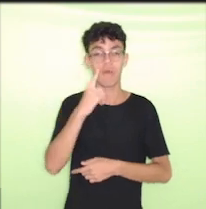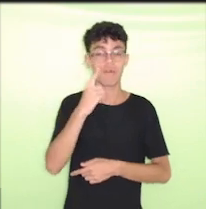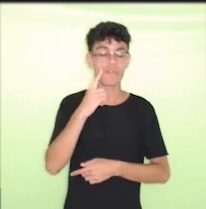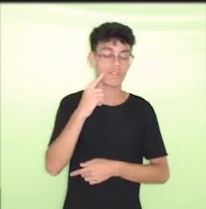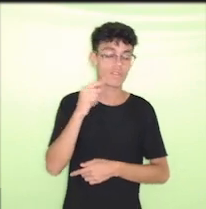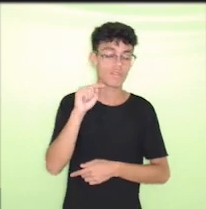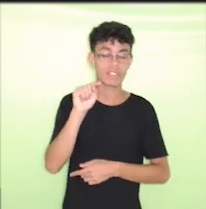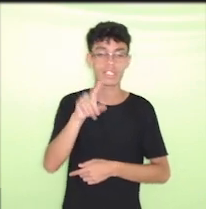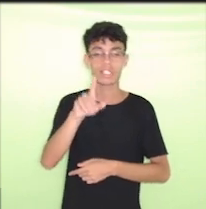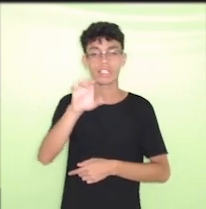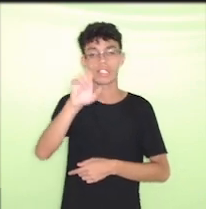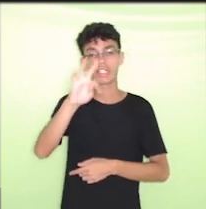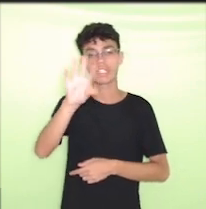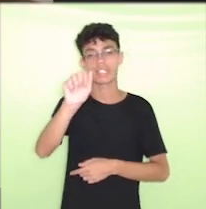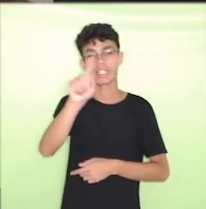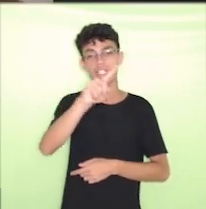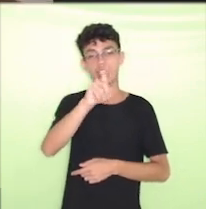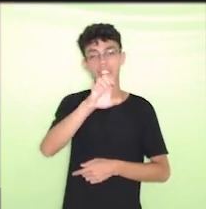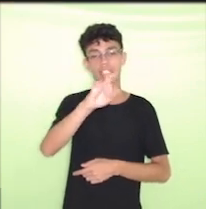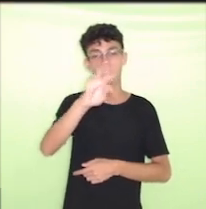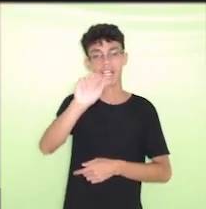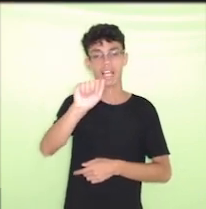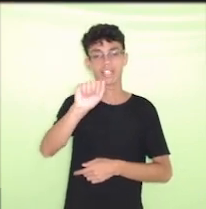viu que Eta e Zeta...